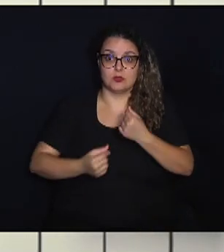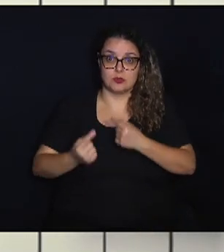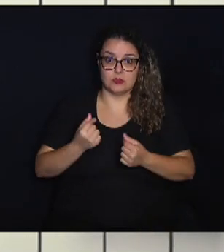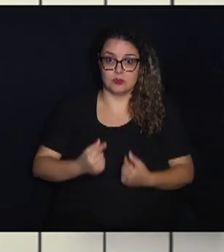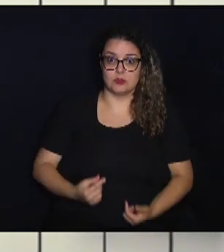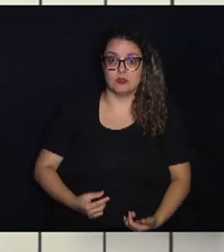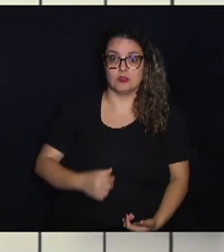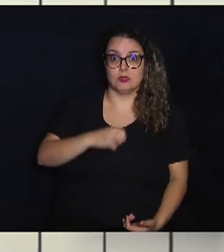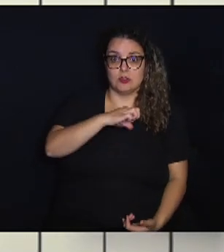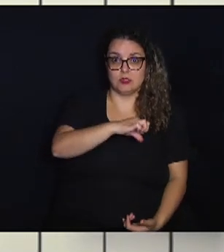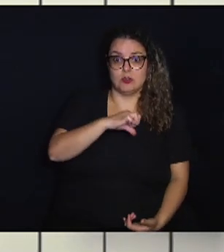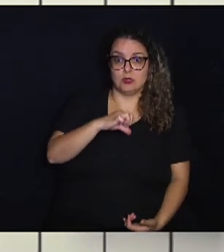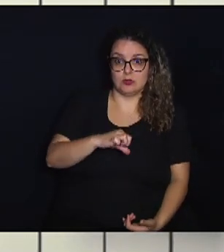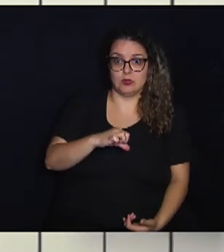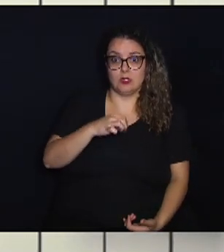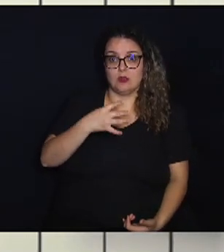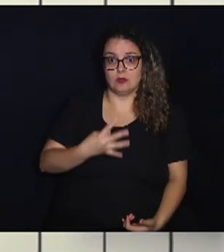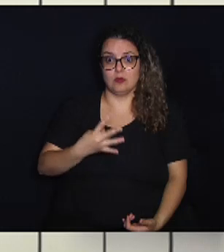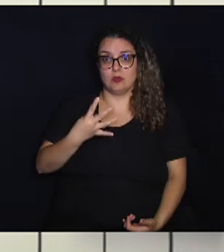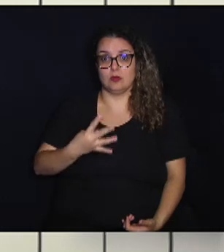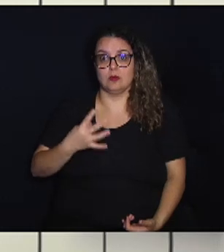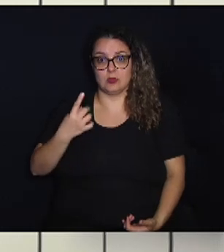no